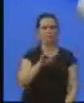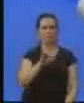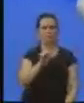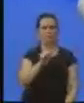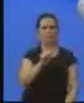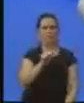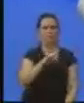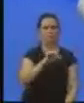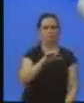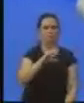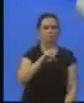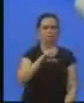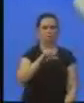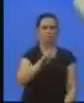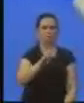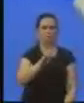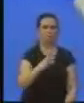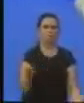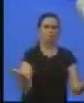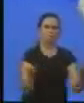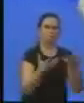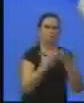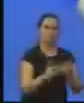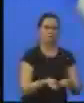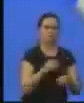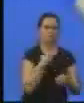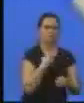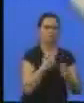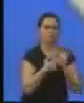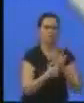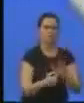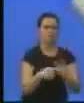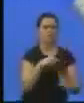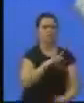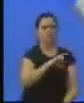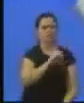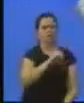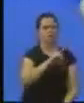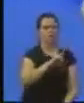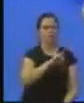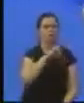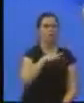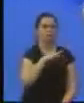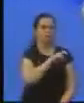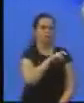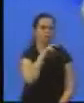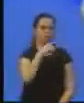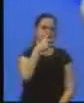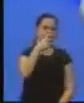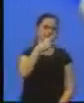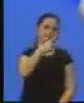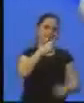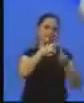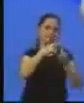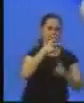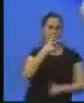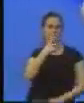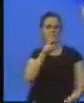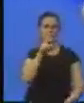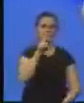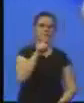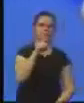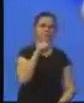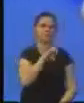logaritmo. Agora eu quero derivar o logaritmo de x² mais 2x.